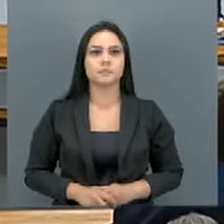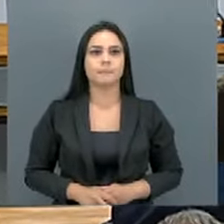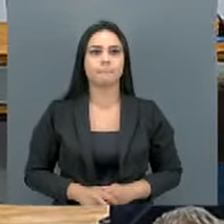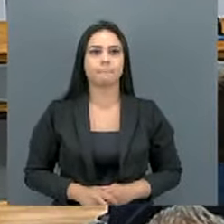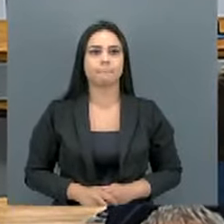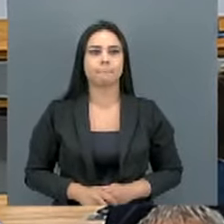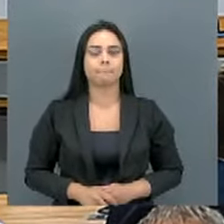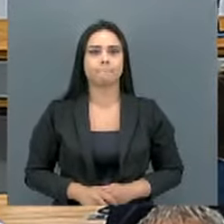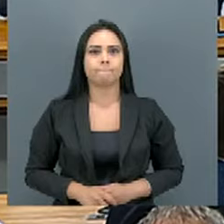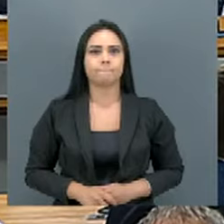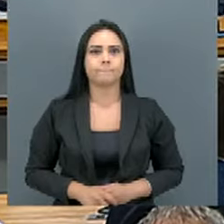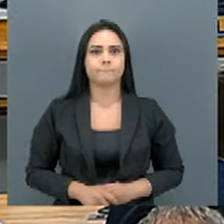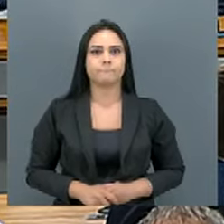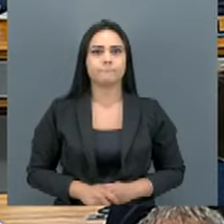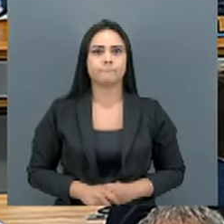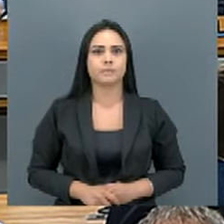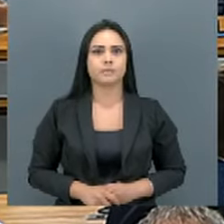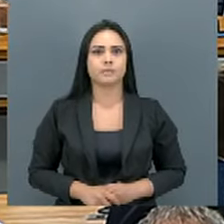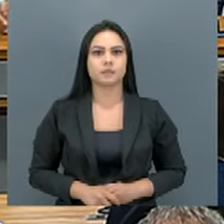Bom,